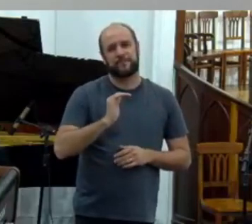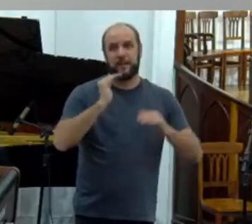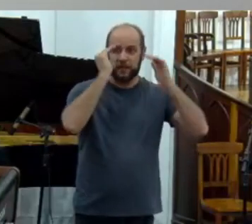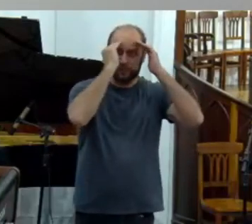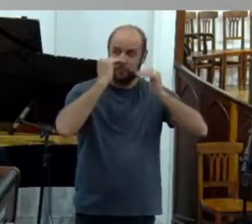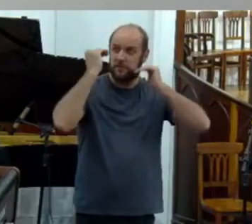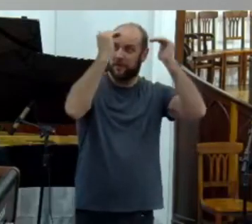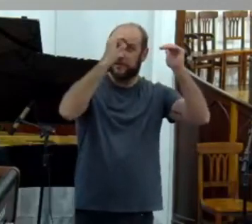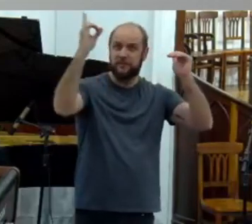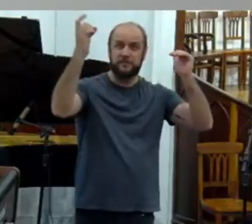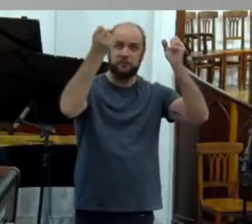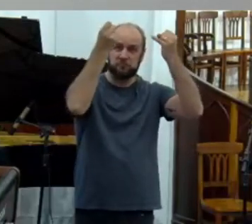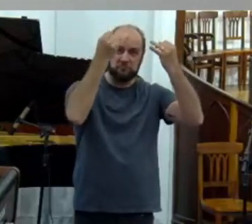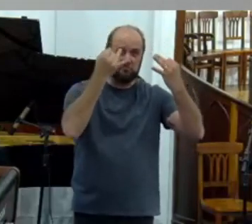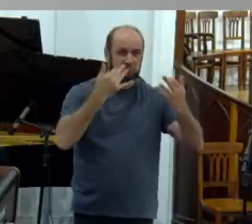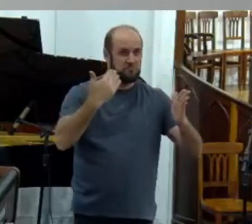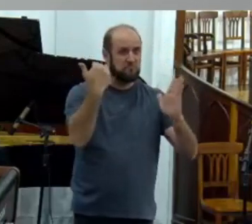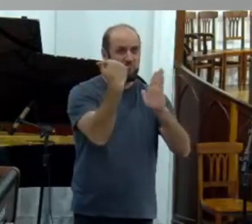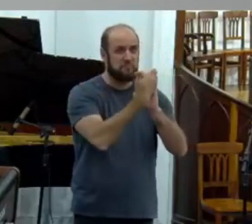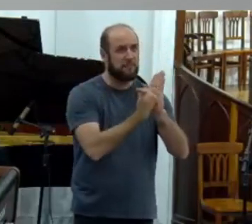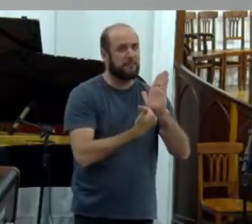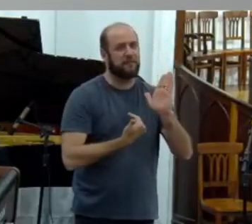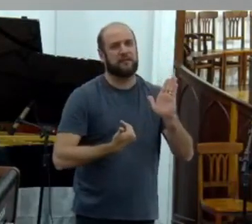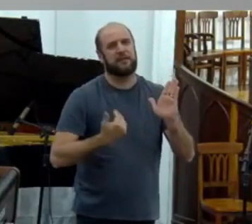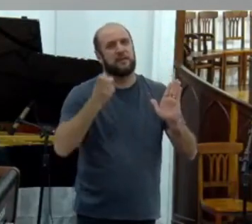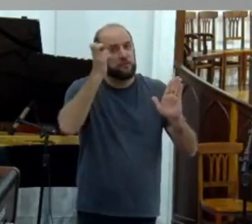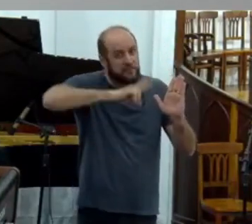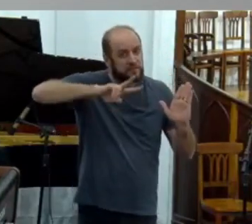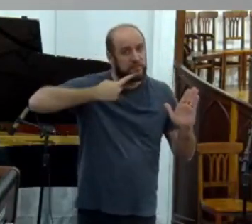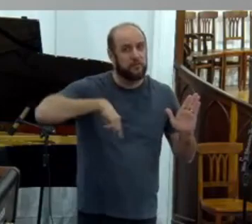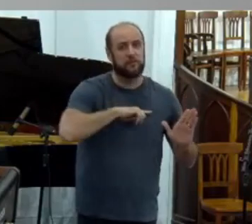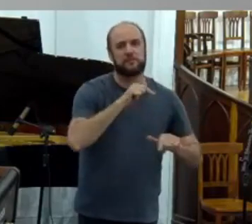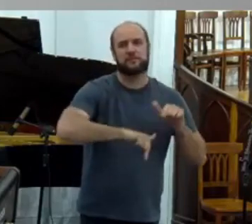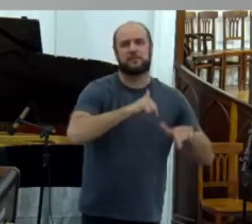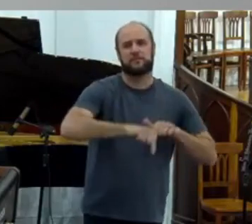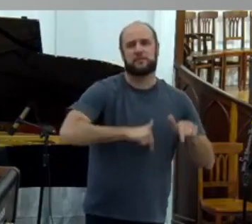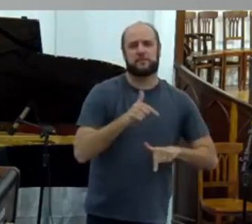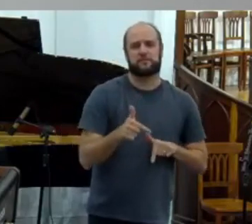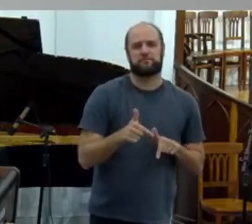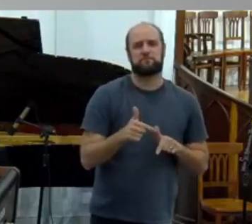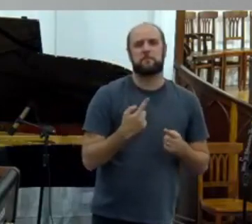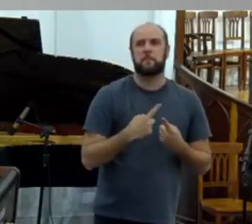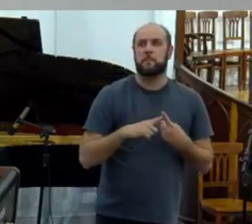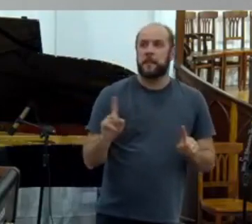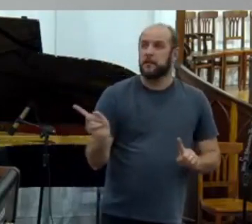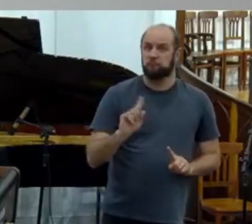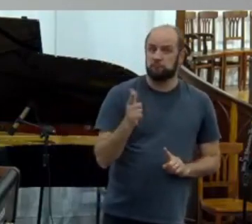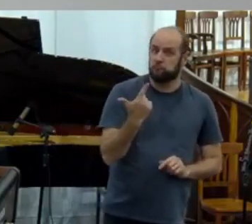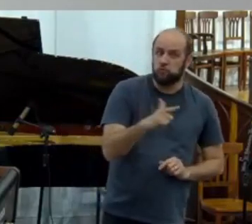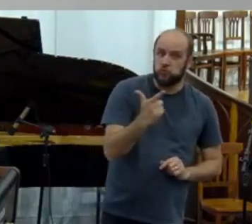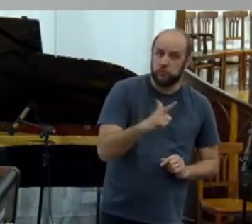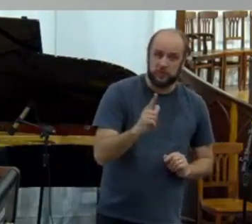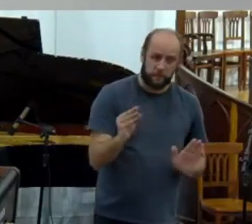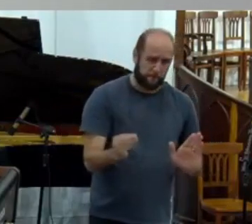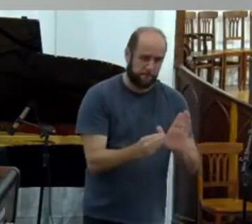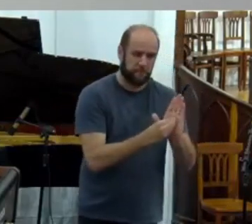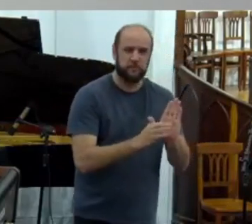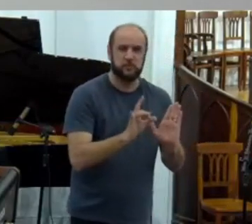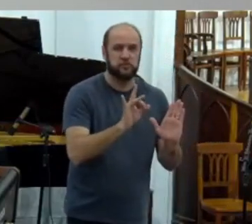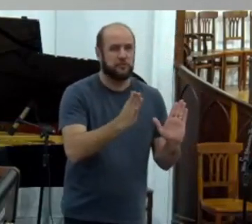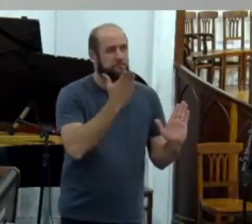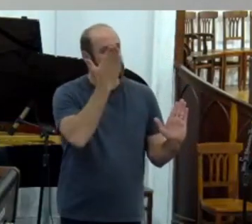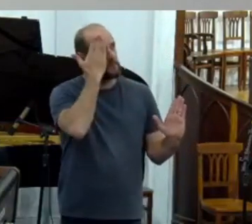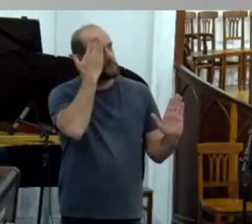descrita, mostrada sobre nossas obras. Só que não está sendo posto nesse texto simplesmente para que a gente